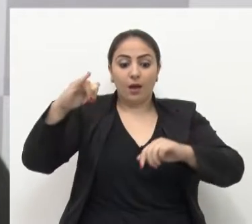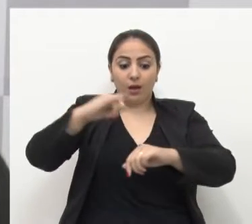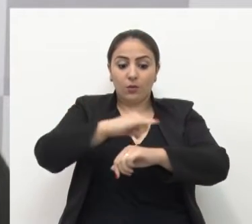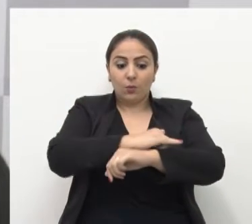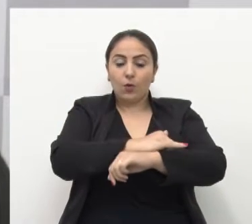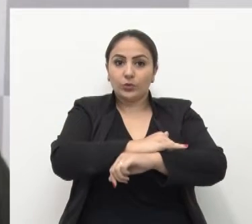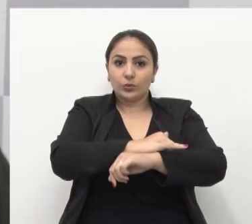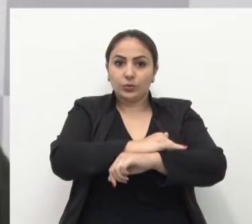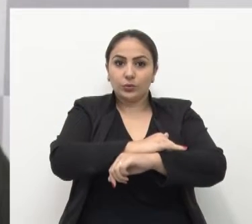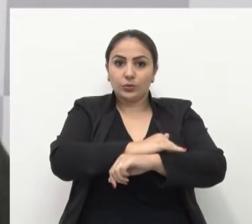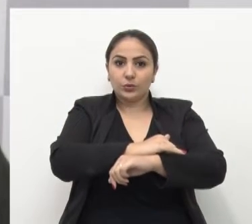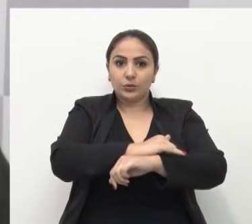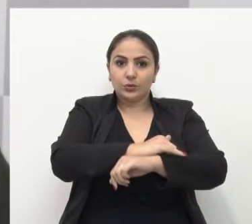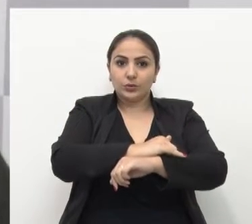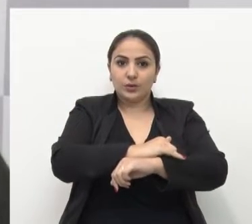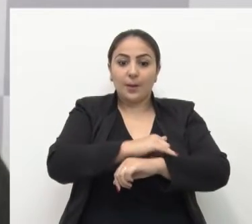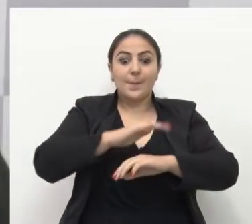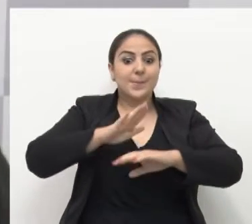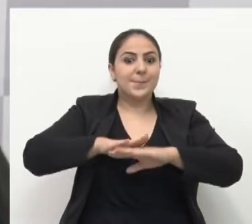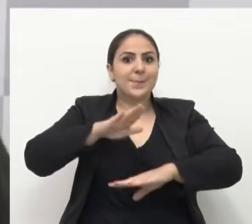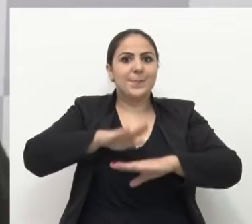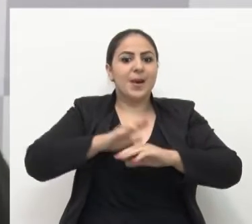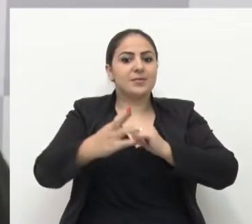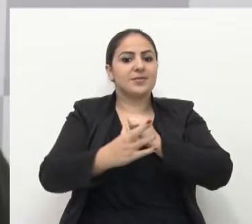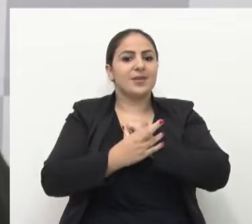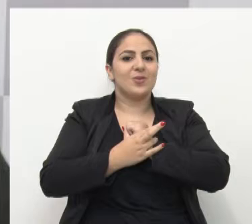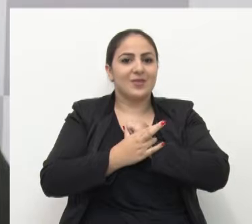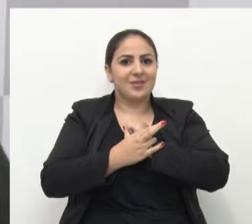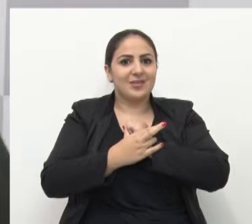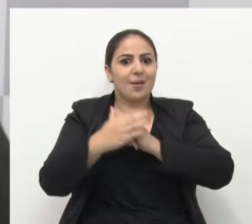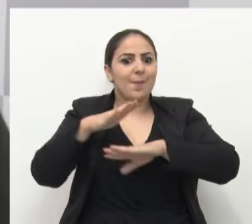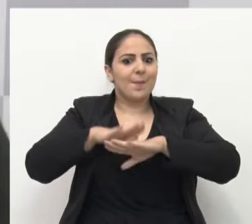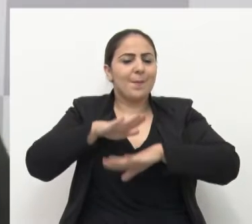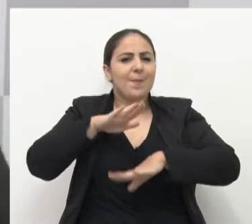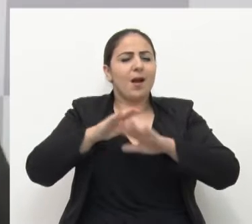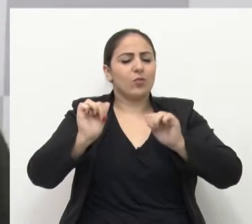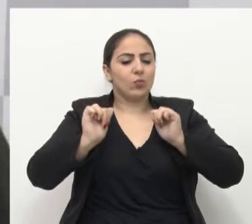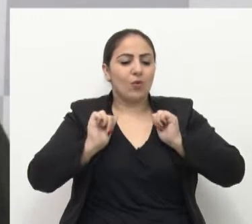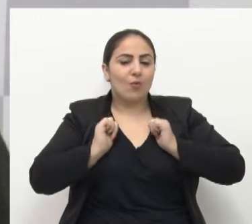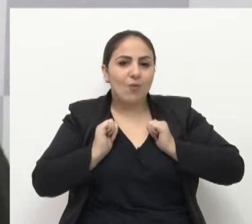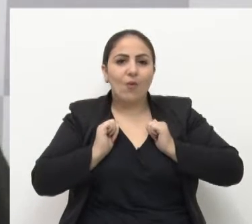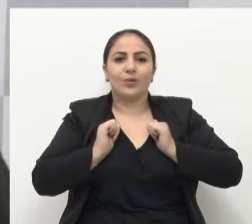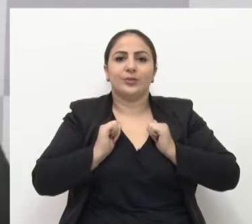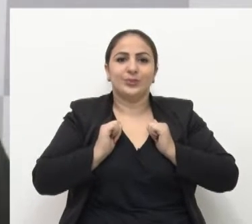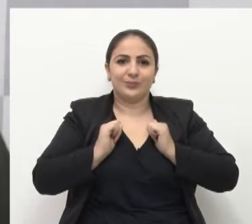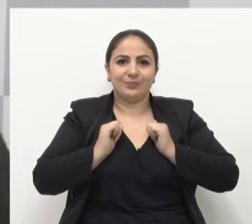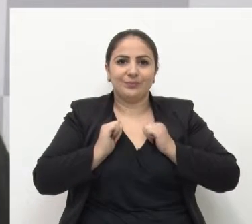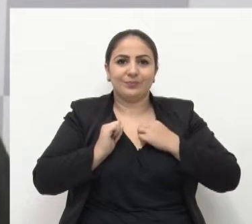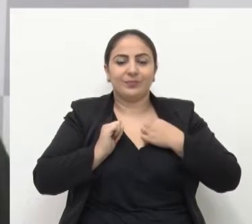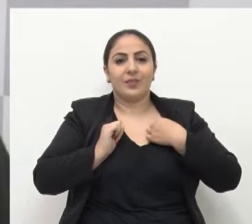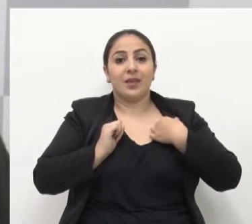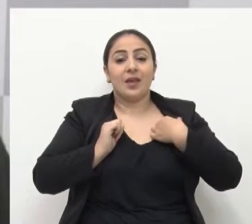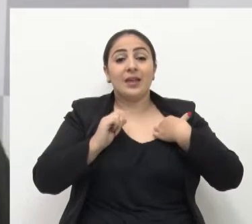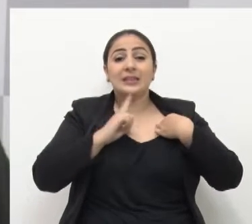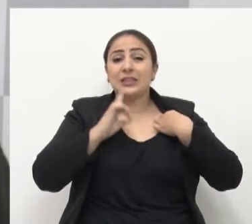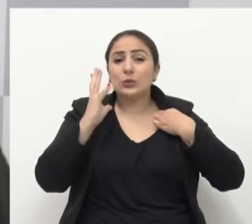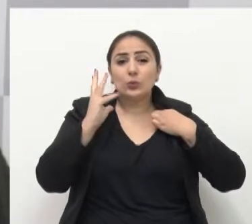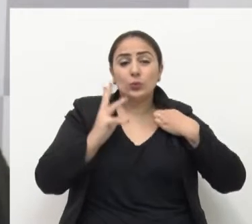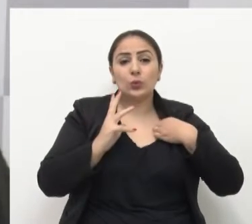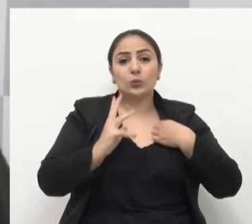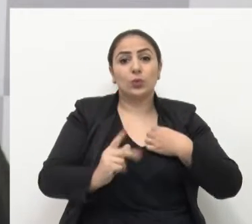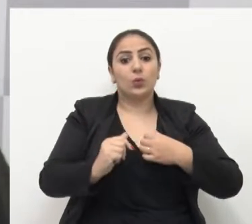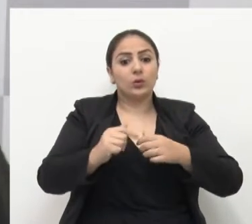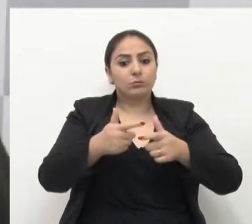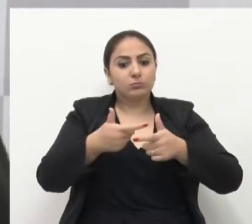aeroporto com maior segurança com maior comodidade tendo